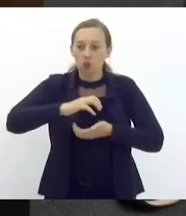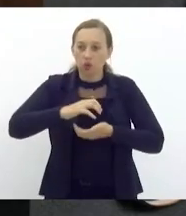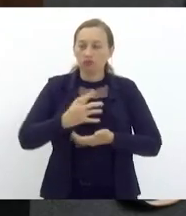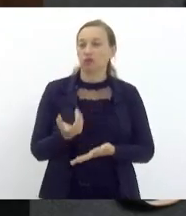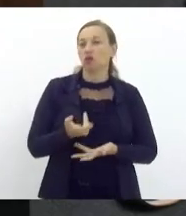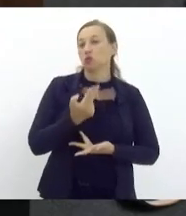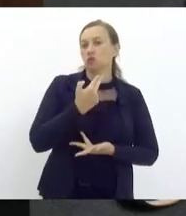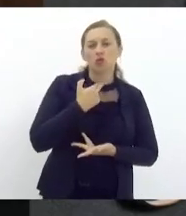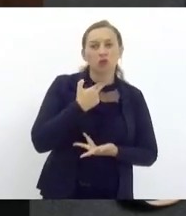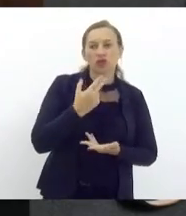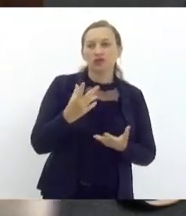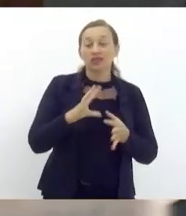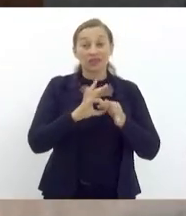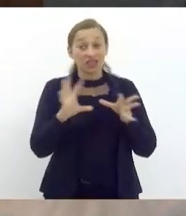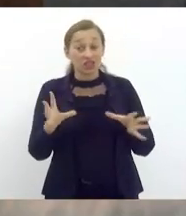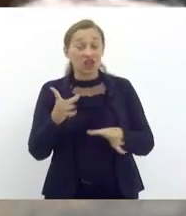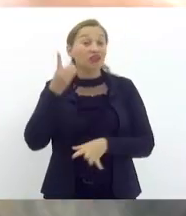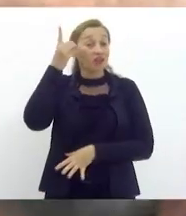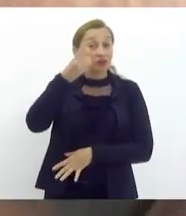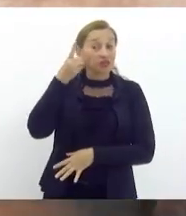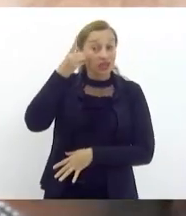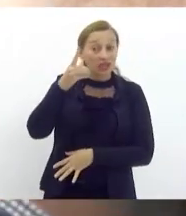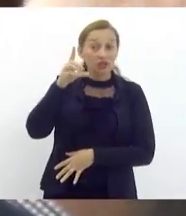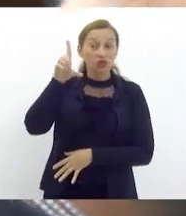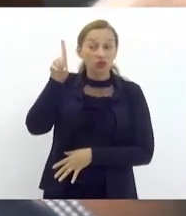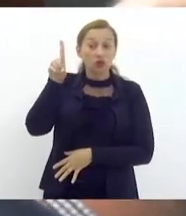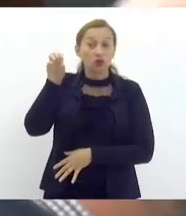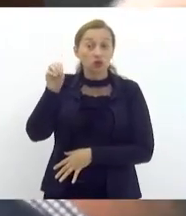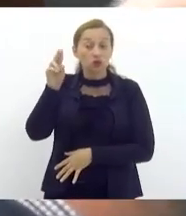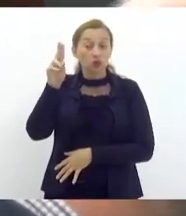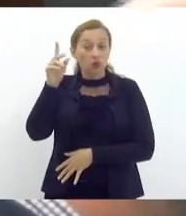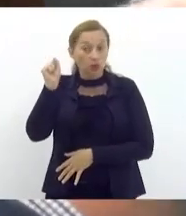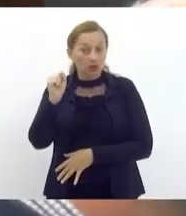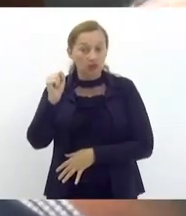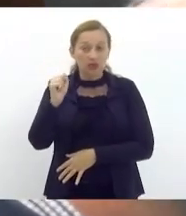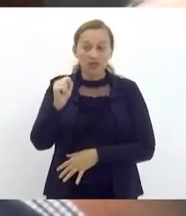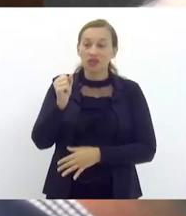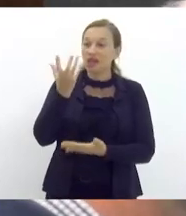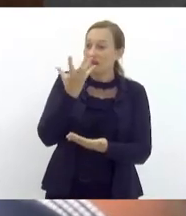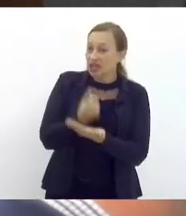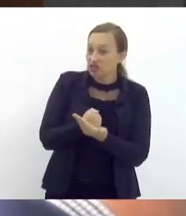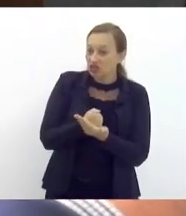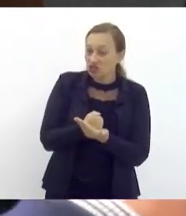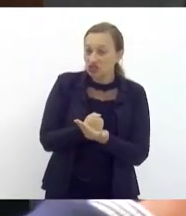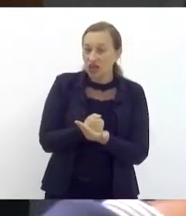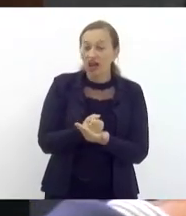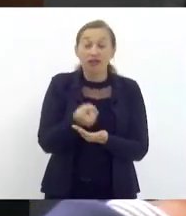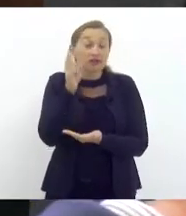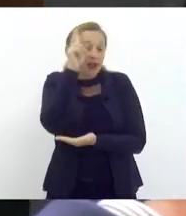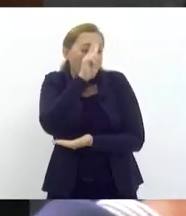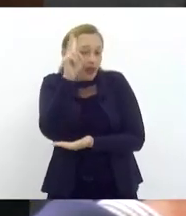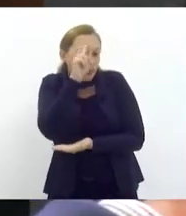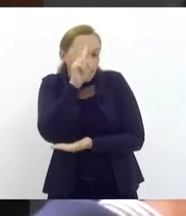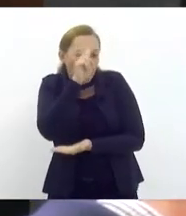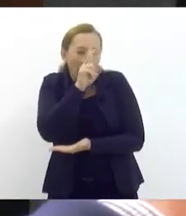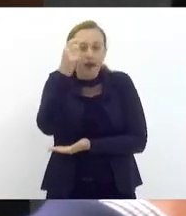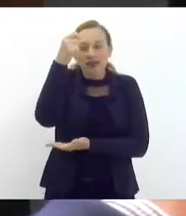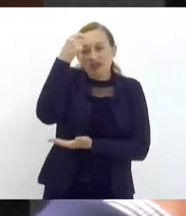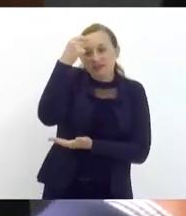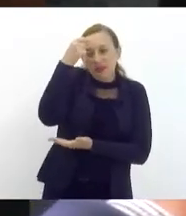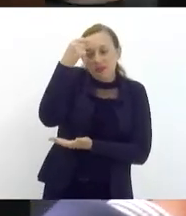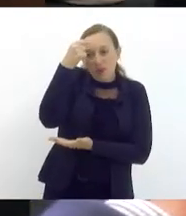não podemos deixar Deputado Douglas ruas de registrar de fazer esse registro trazer essa essa lembrança essa memória